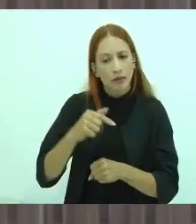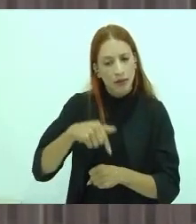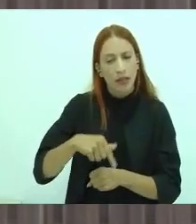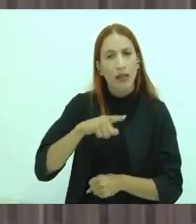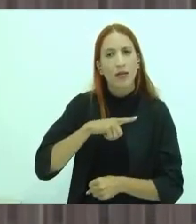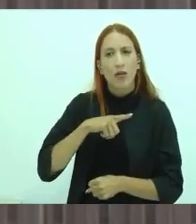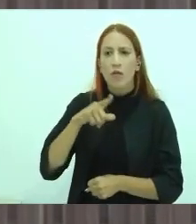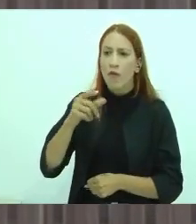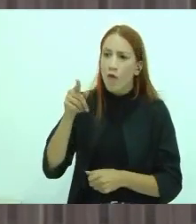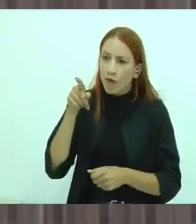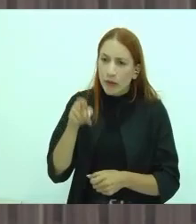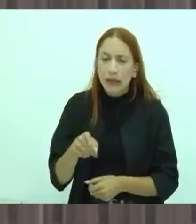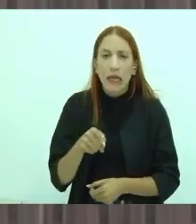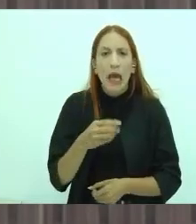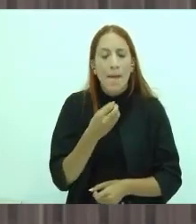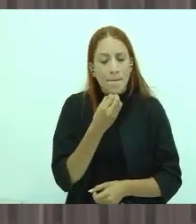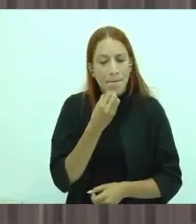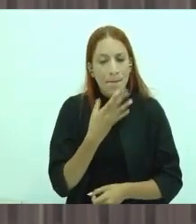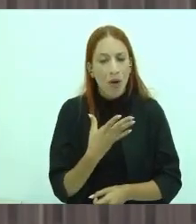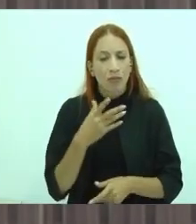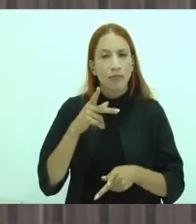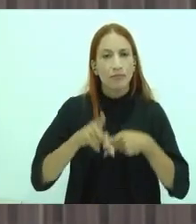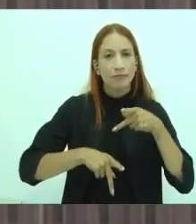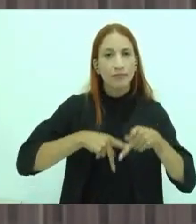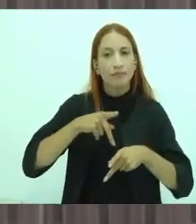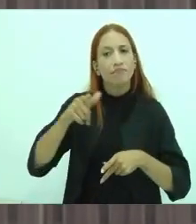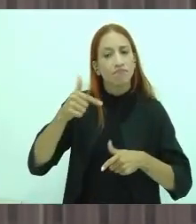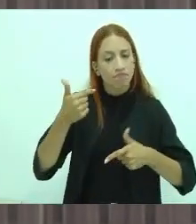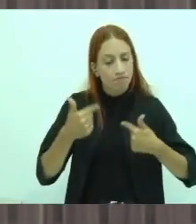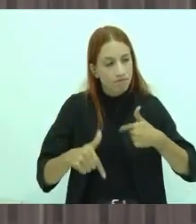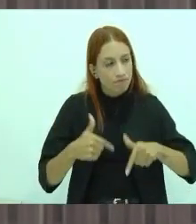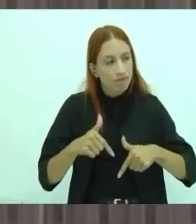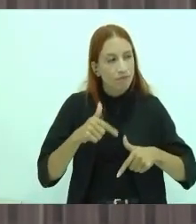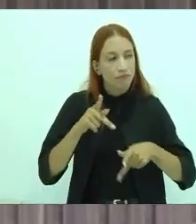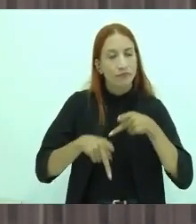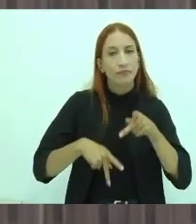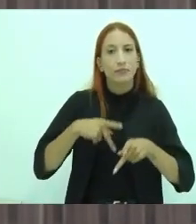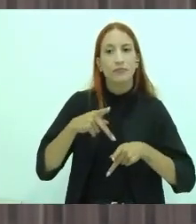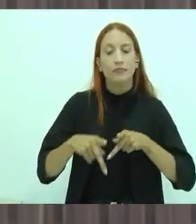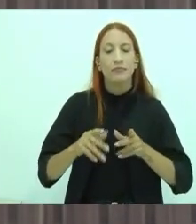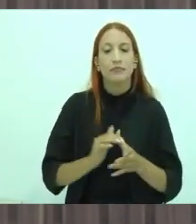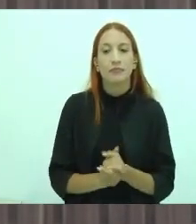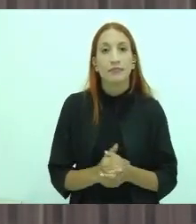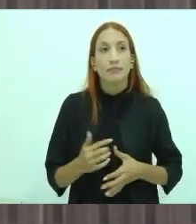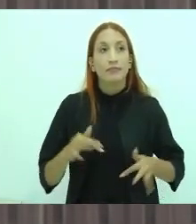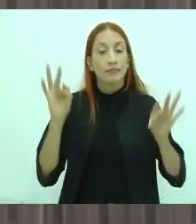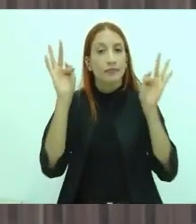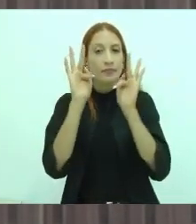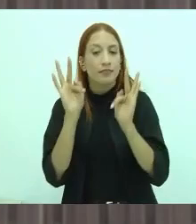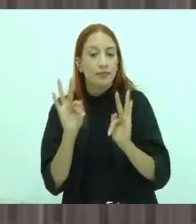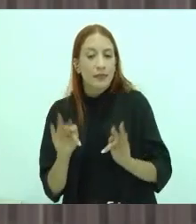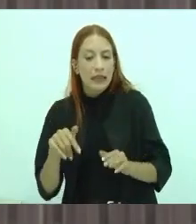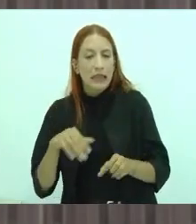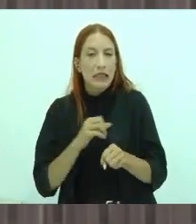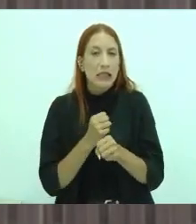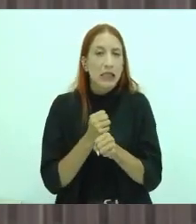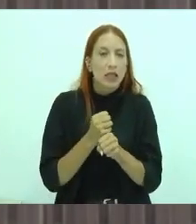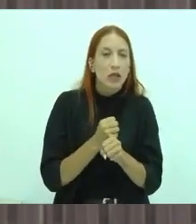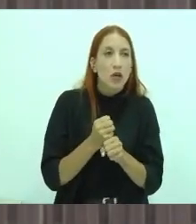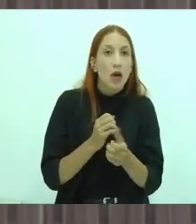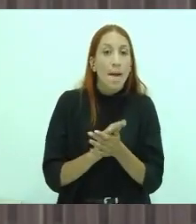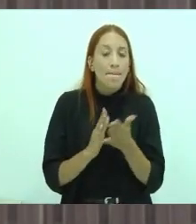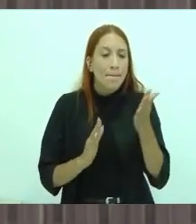aqui que você é um representante do povo e trabalha para o povo fico feliz essa noite por mais uma